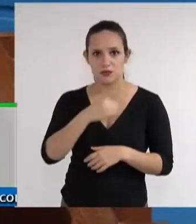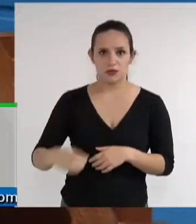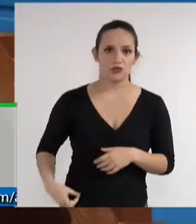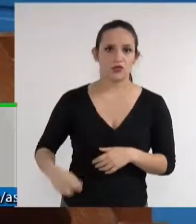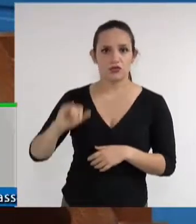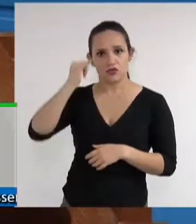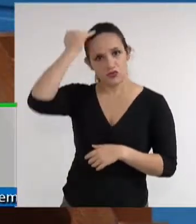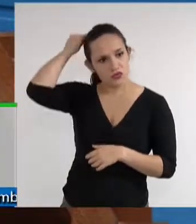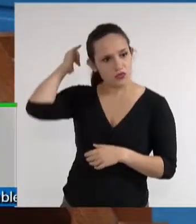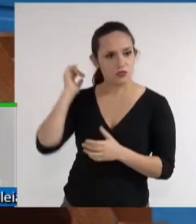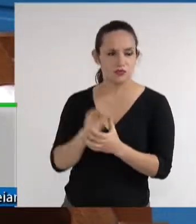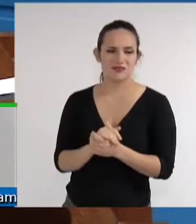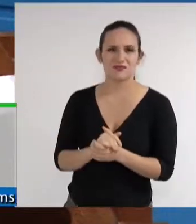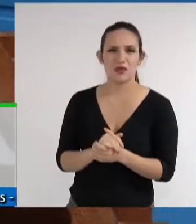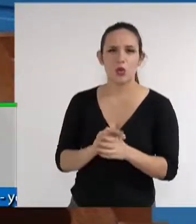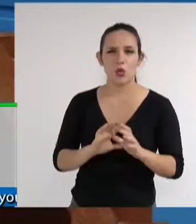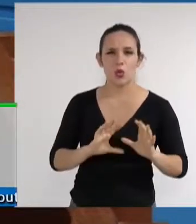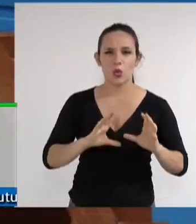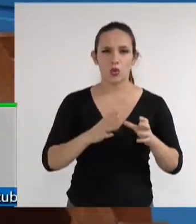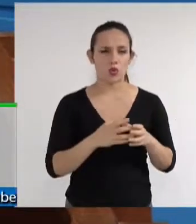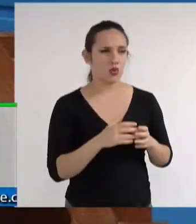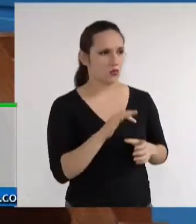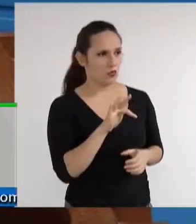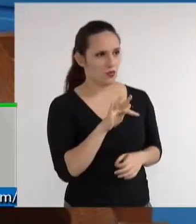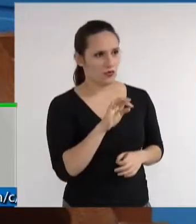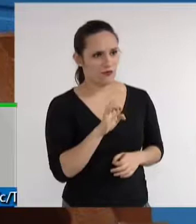pedido da Federação